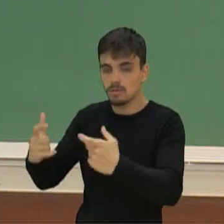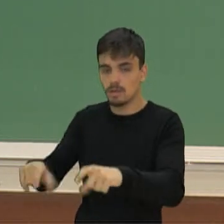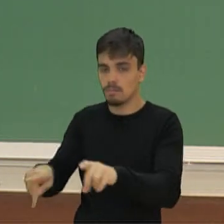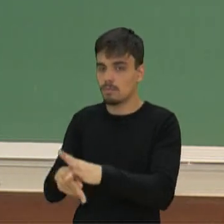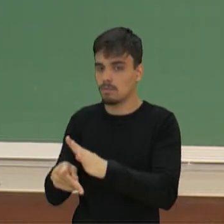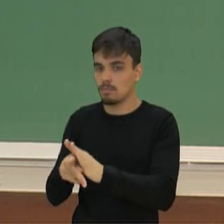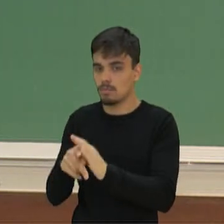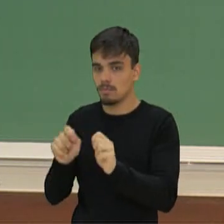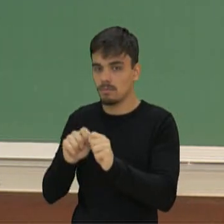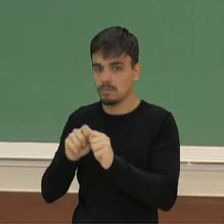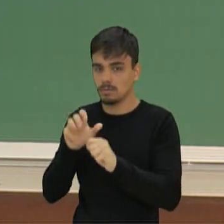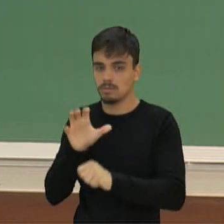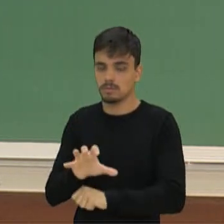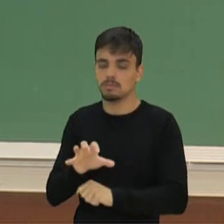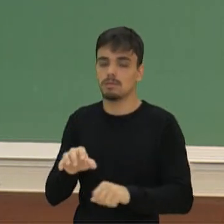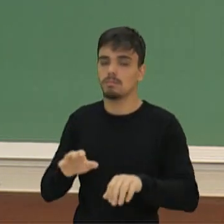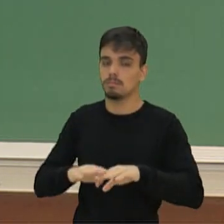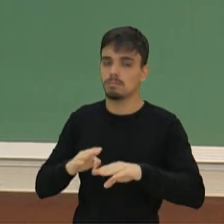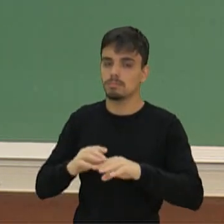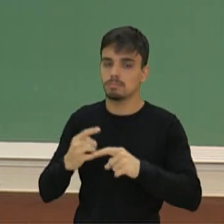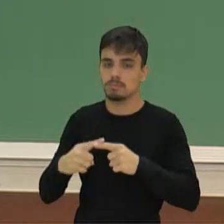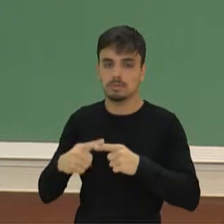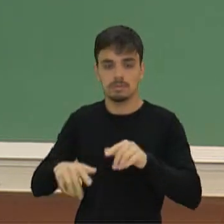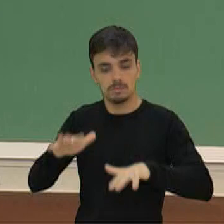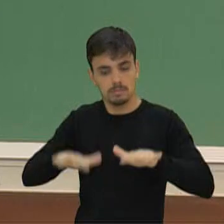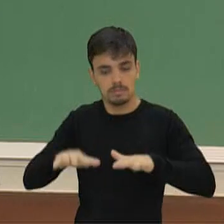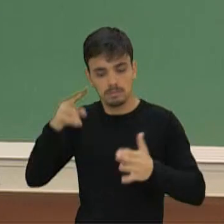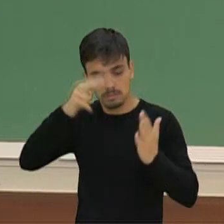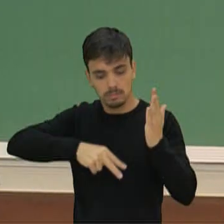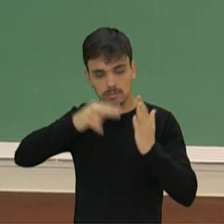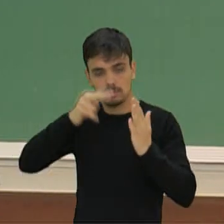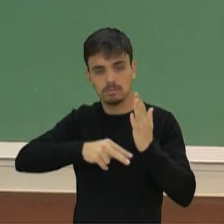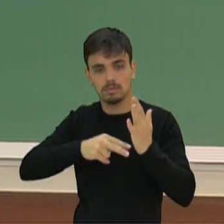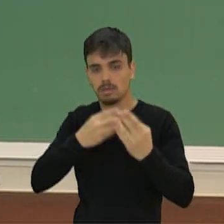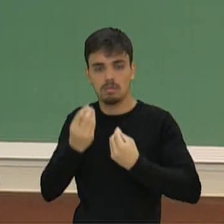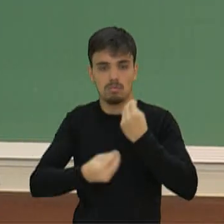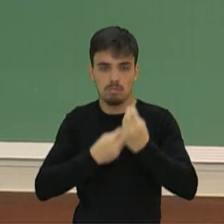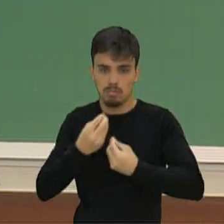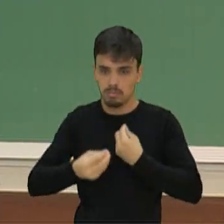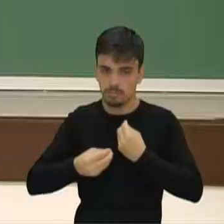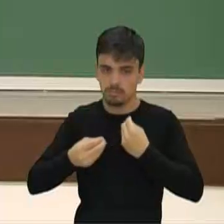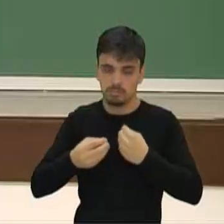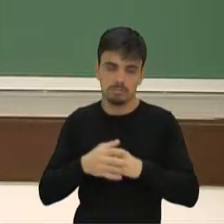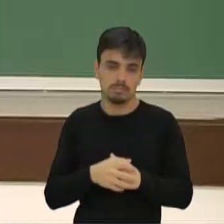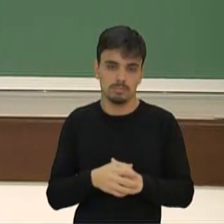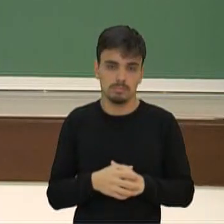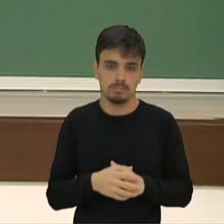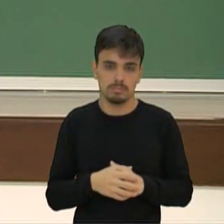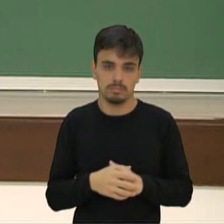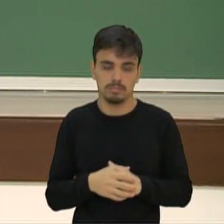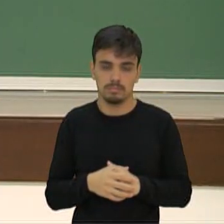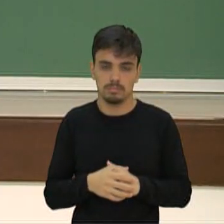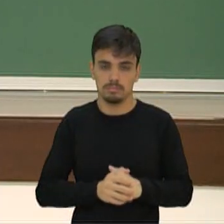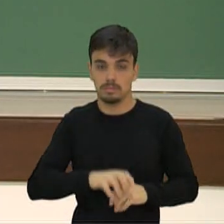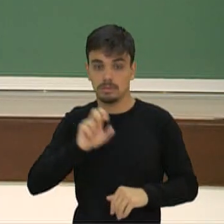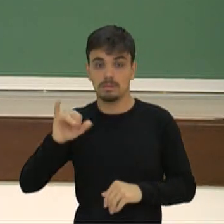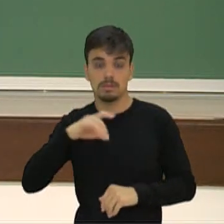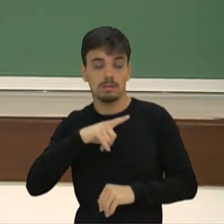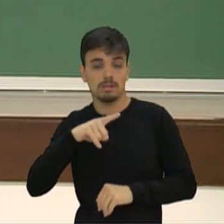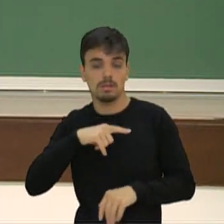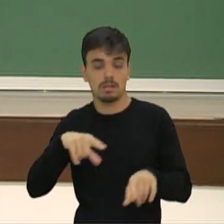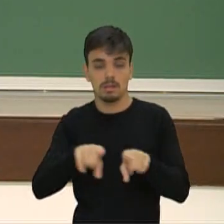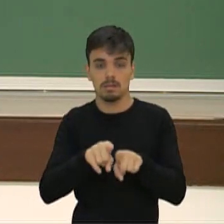isso, porque o diagnóstico de determinadas complicações ali você tem que ter de maneira quase que imediata. Caso venha ter